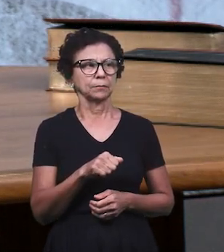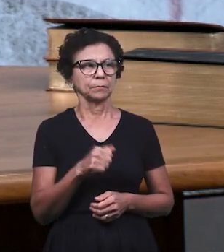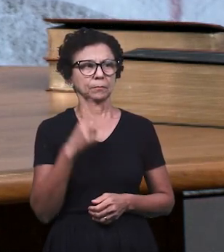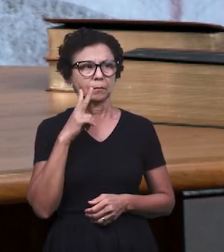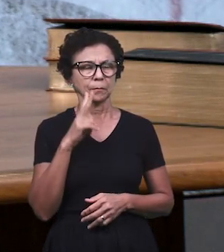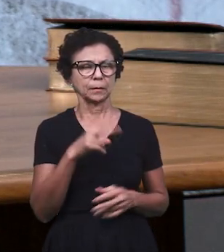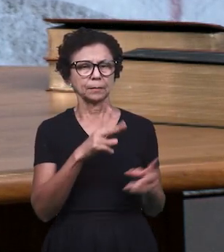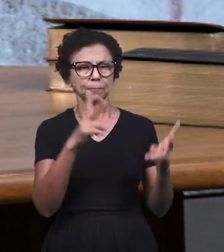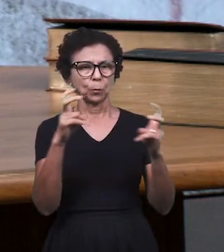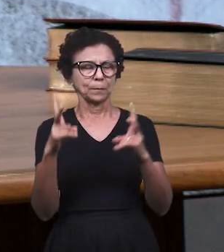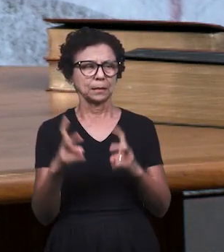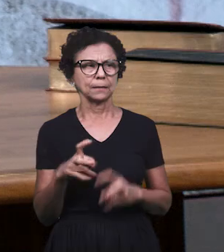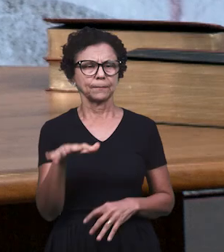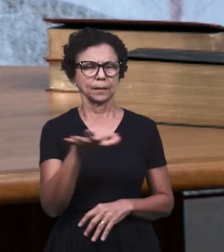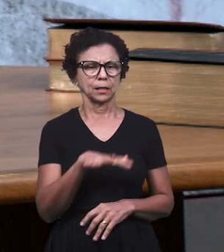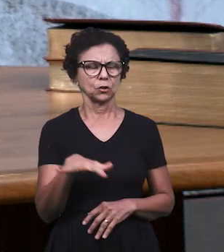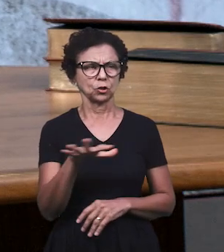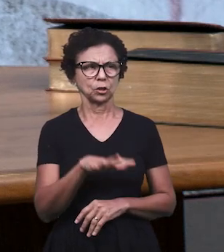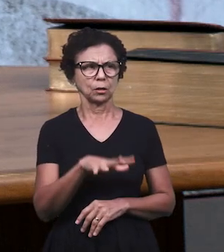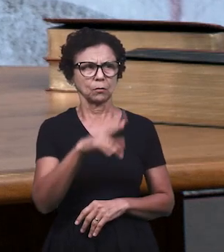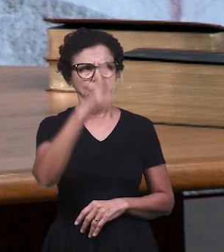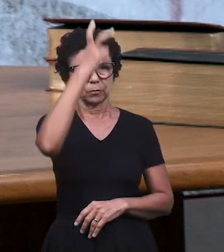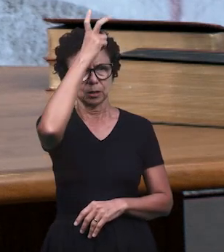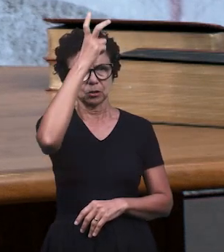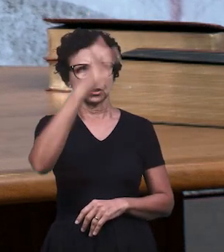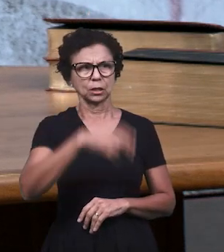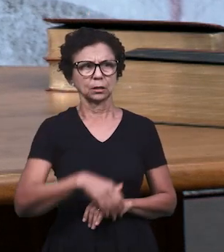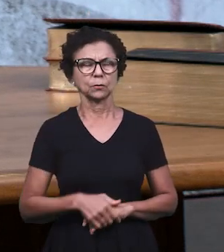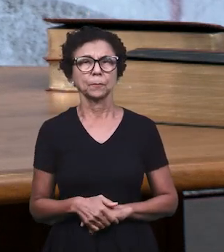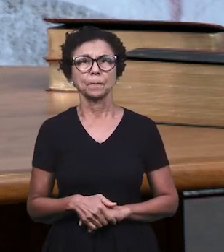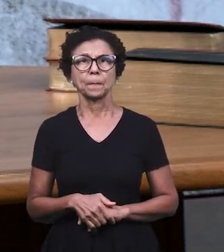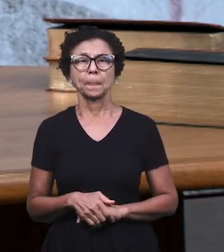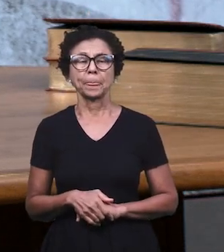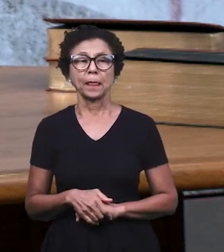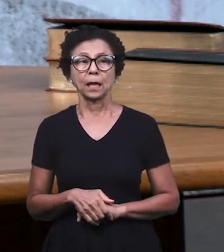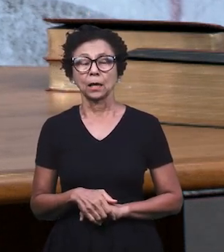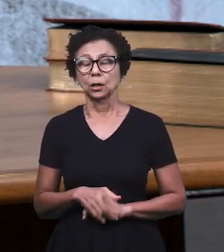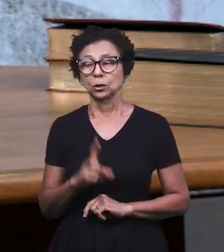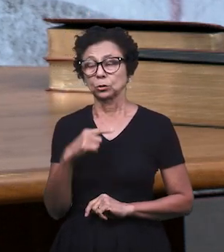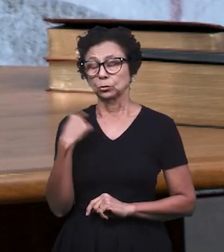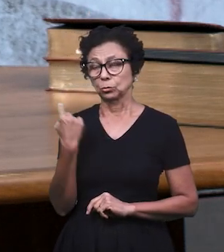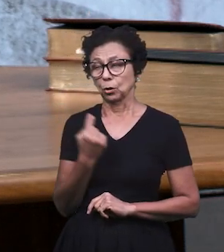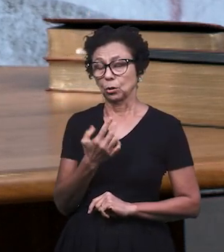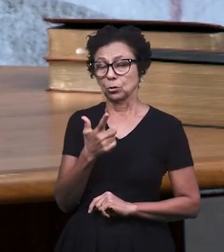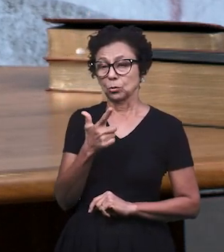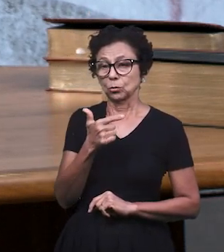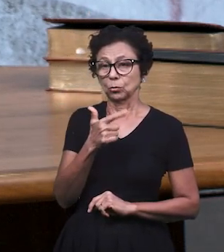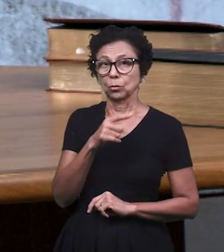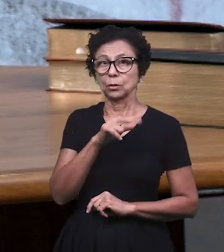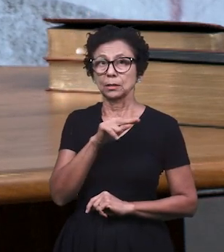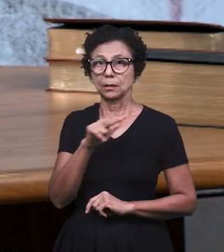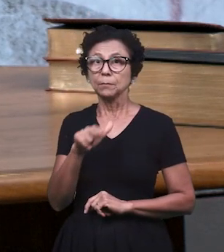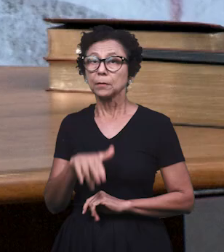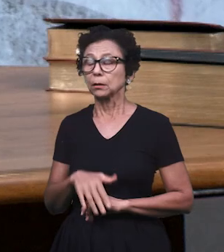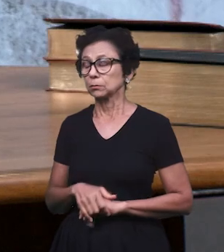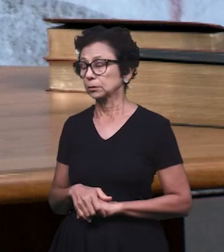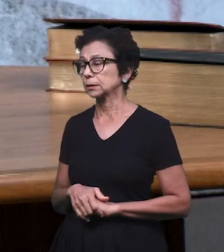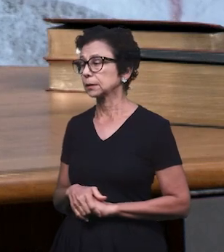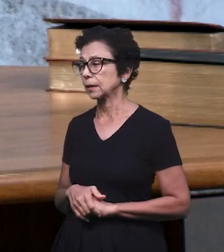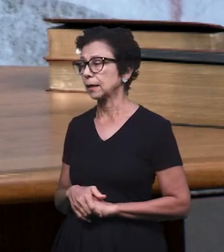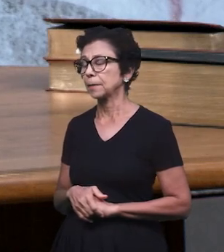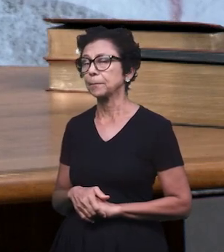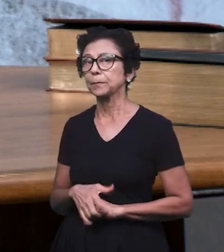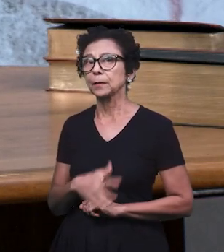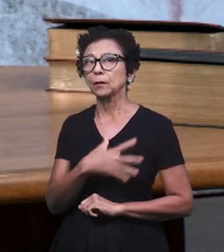disseram: nós, teus servos, somos 12 irmãos, filhos de um varão da terra de Canaã.